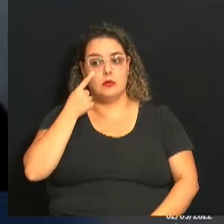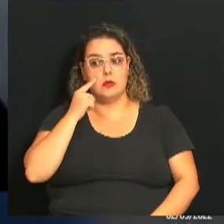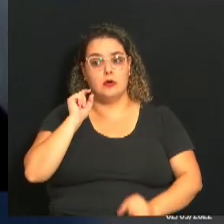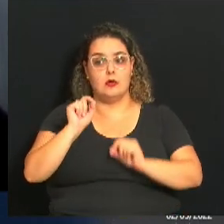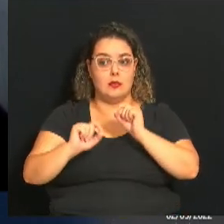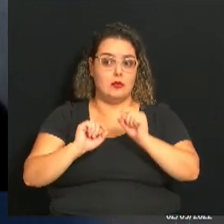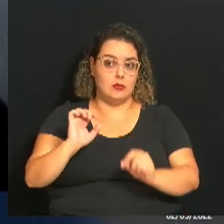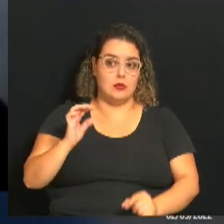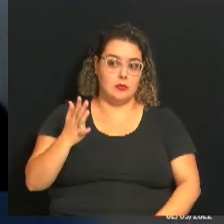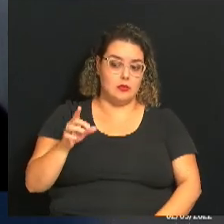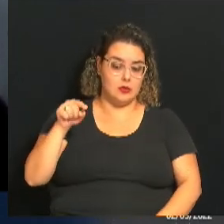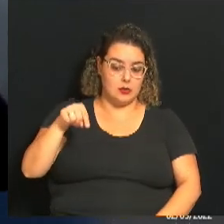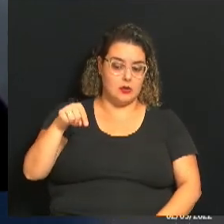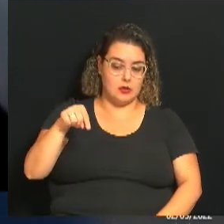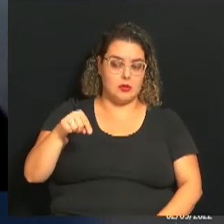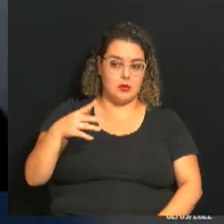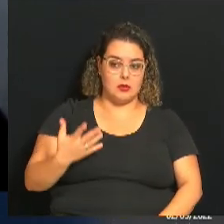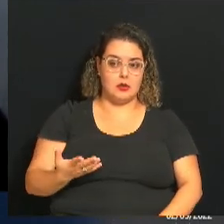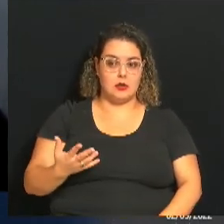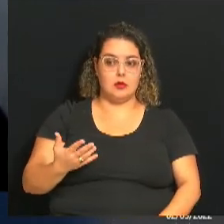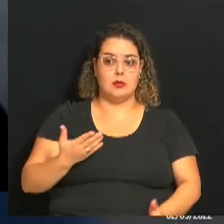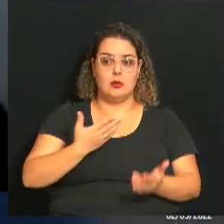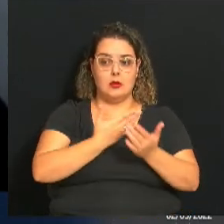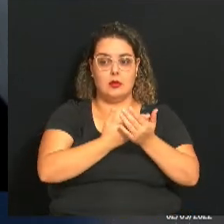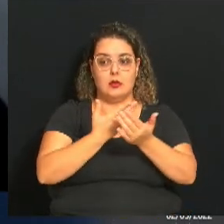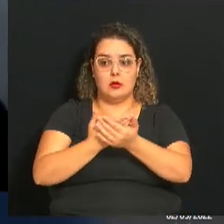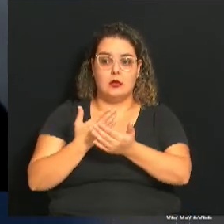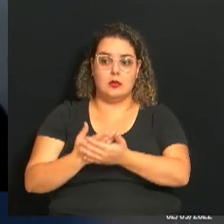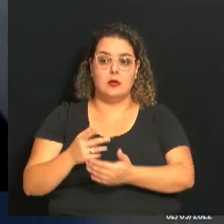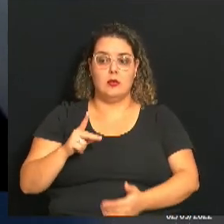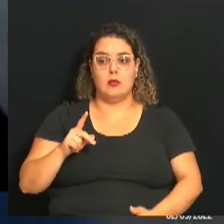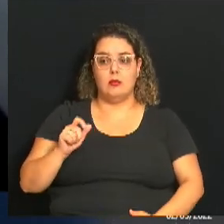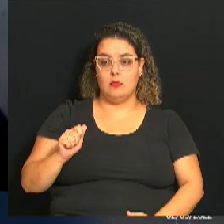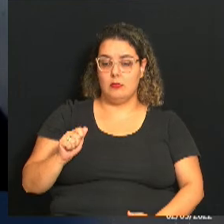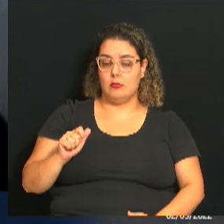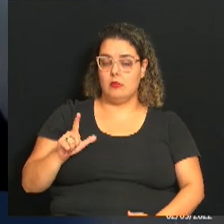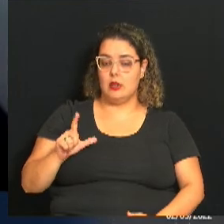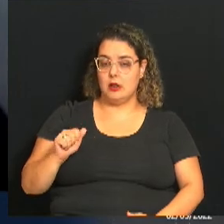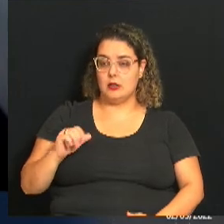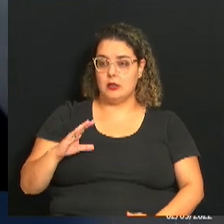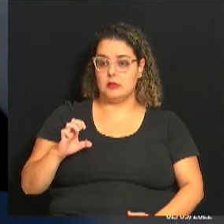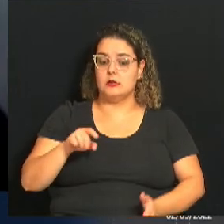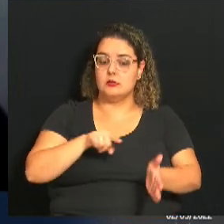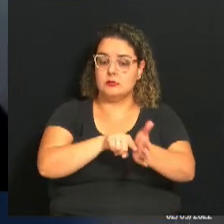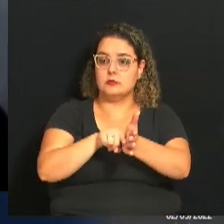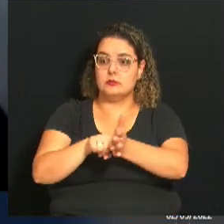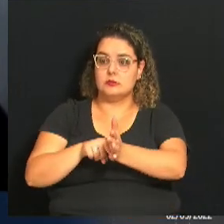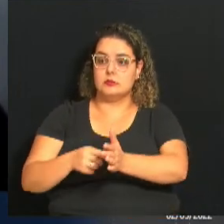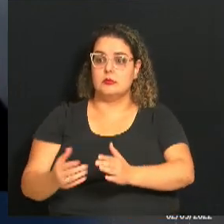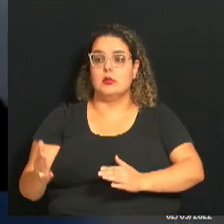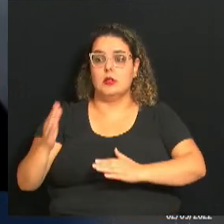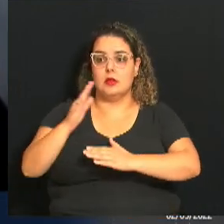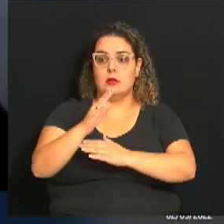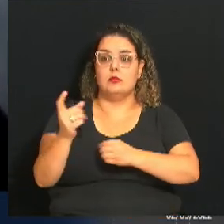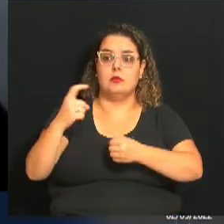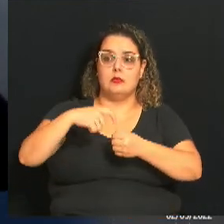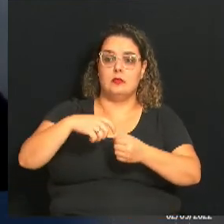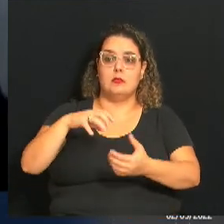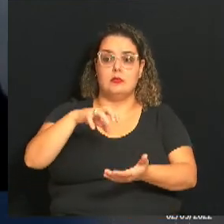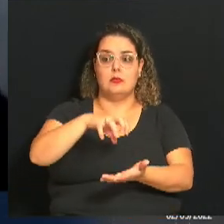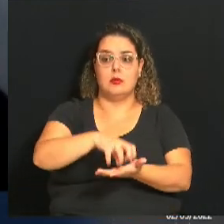tomada, tá? A gente está ainda em estudo o Palace, tá? E a questão da Câmara voltar para a região central, se